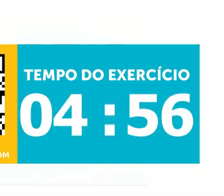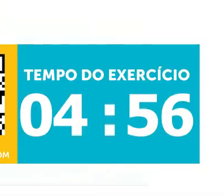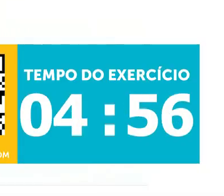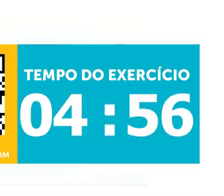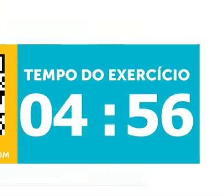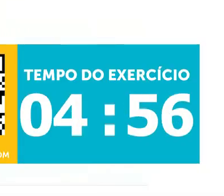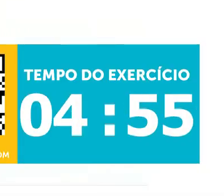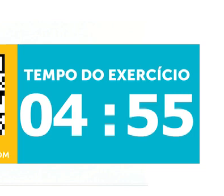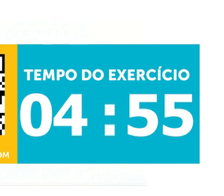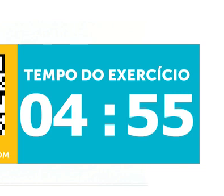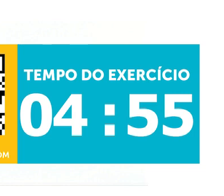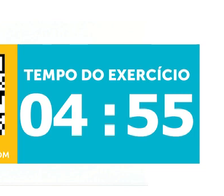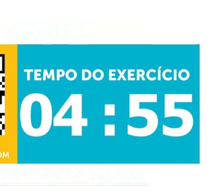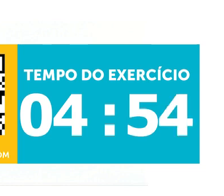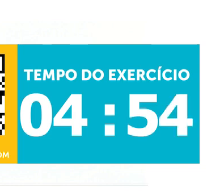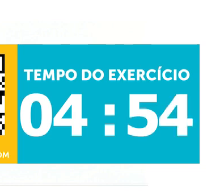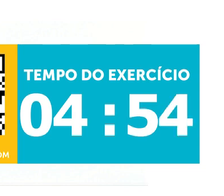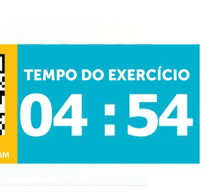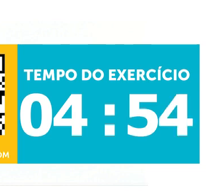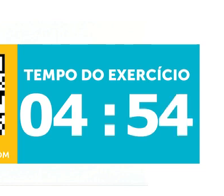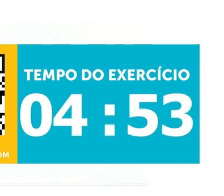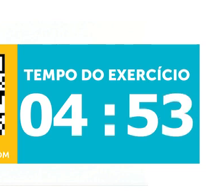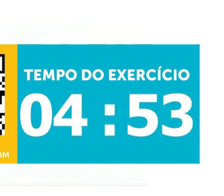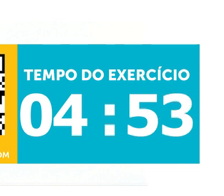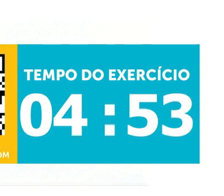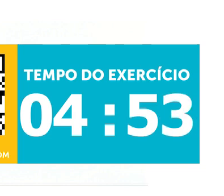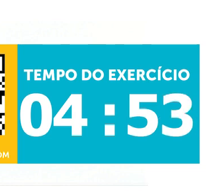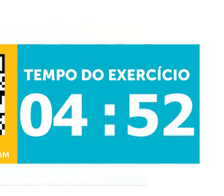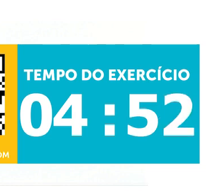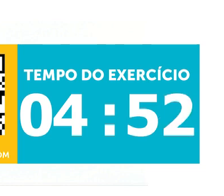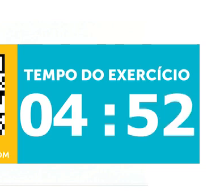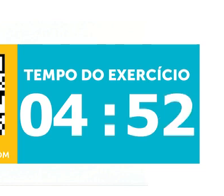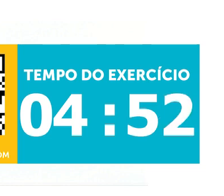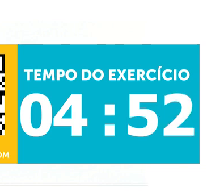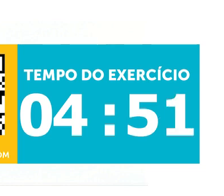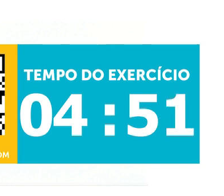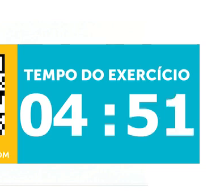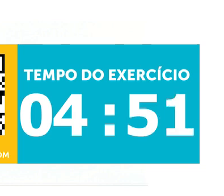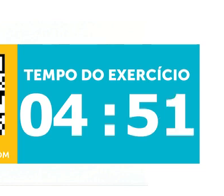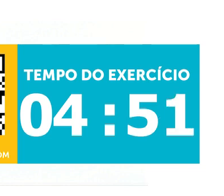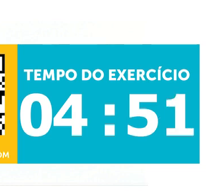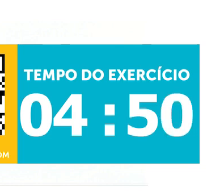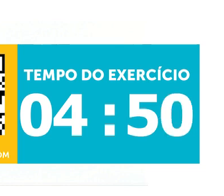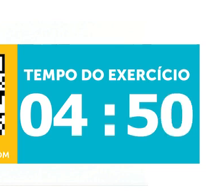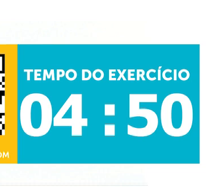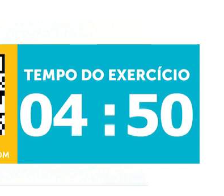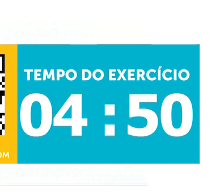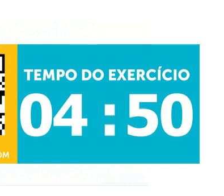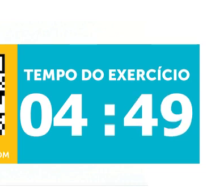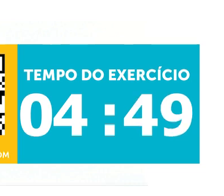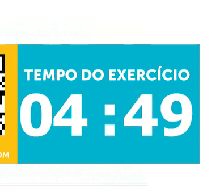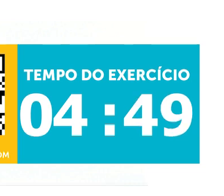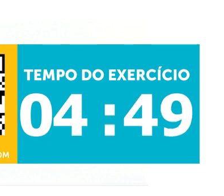Mais um exercício para encerrar a aula. Como fica o esboço gráfico da função f de